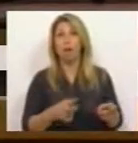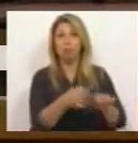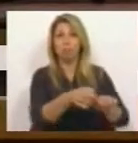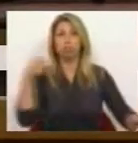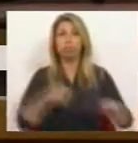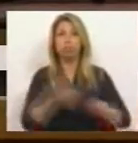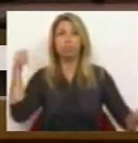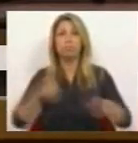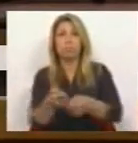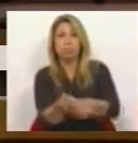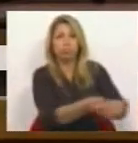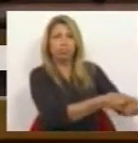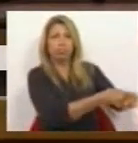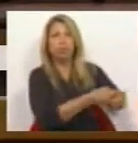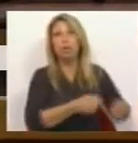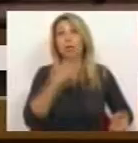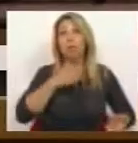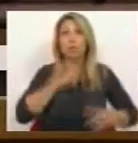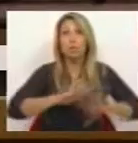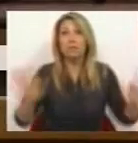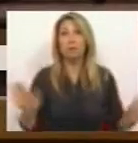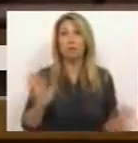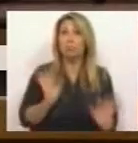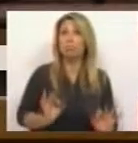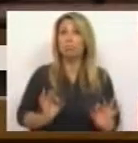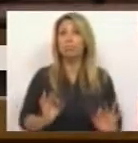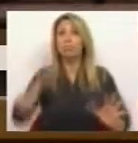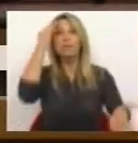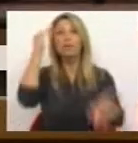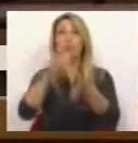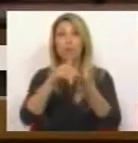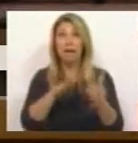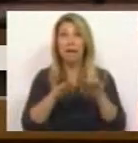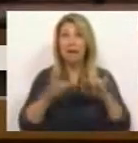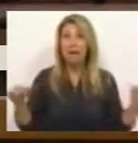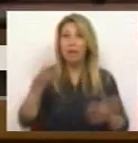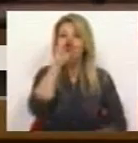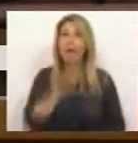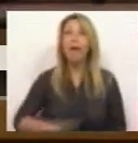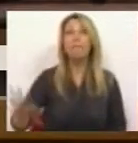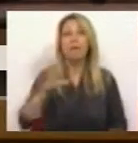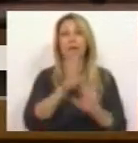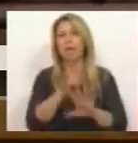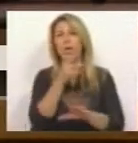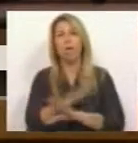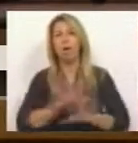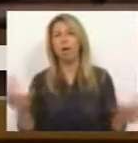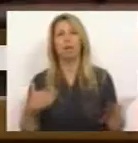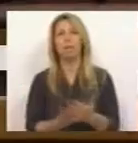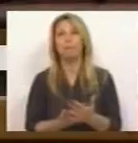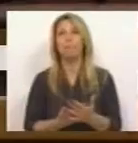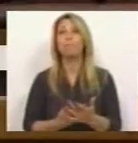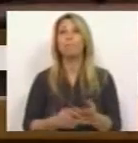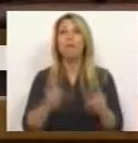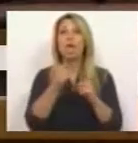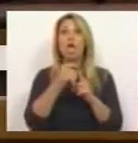arranque é suficiente, é o quanto basta, e as consequências ao nível ambiental são absolutamente devastadoras. O